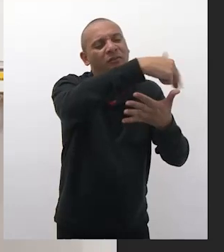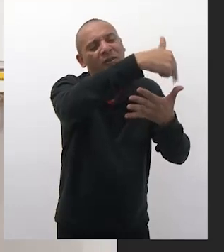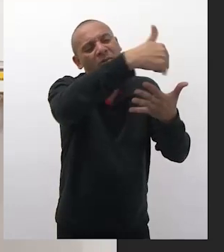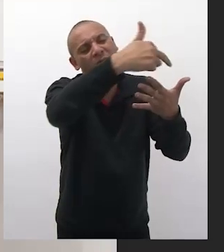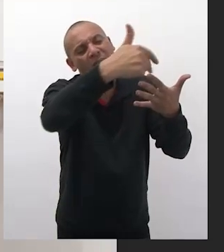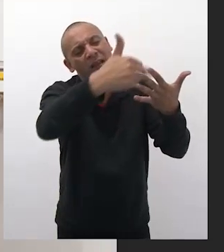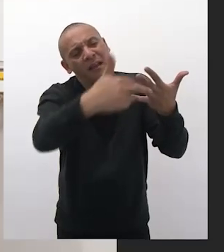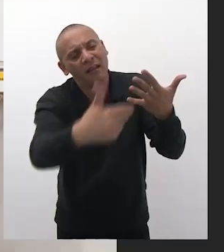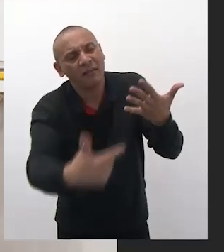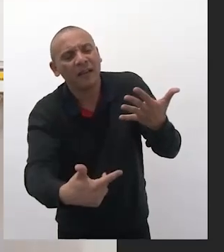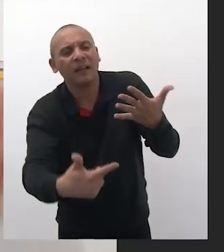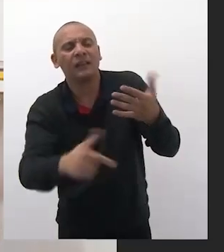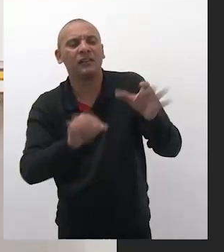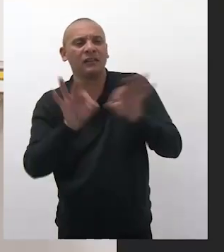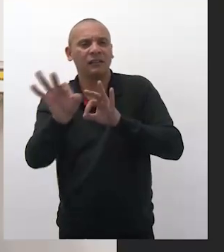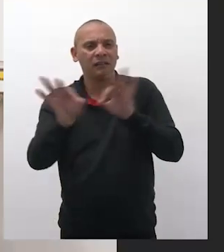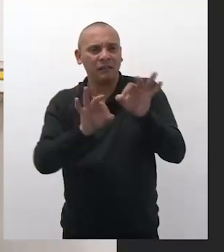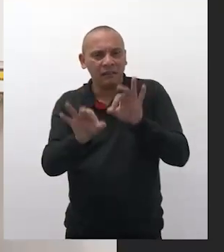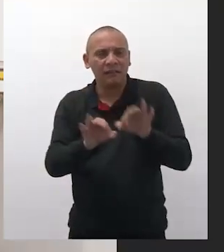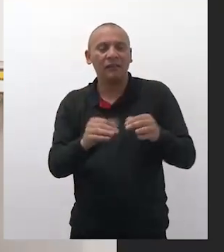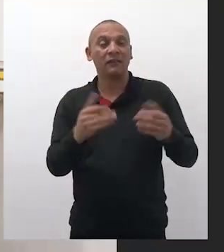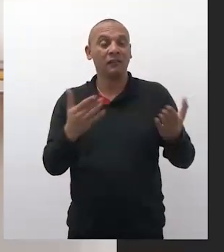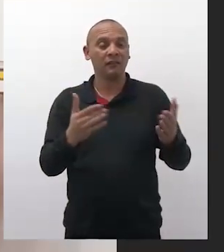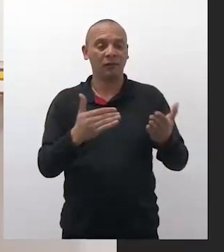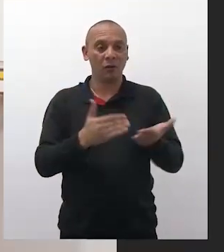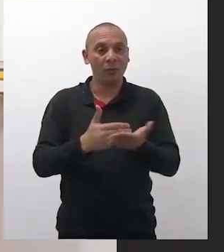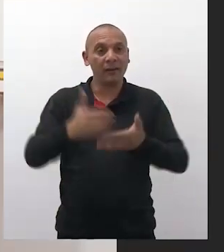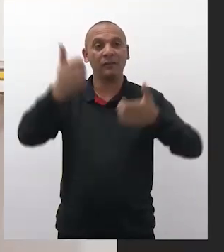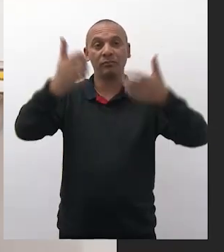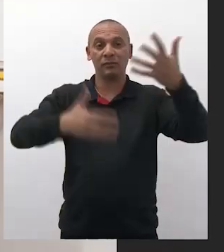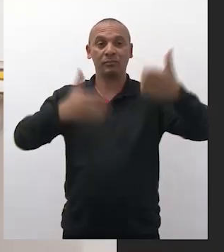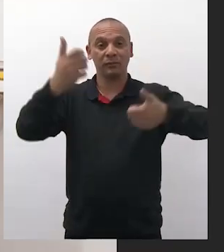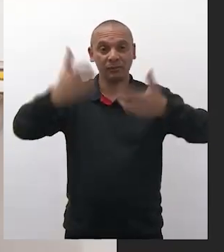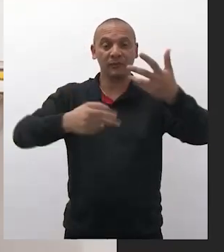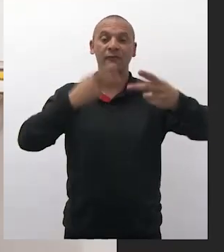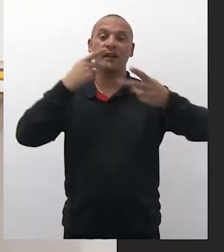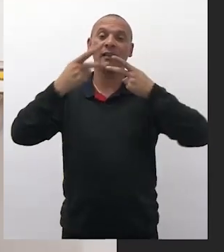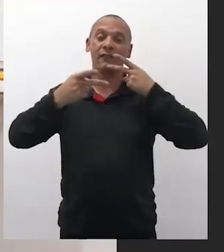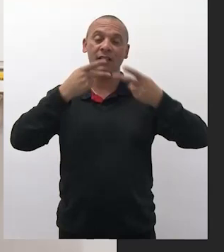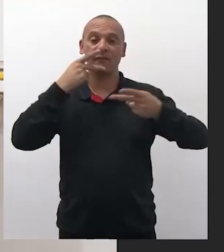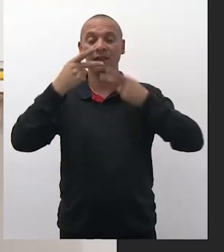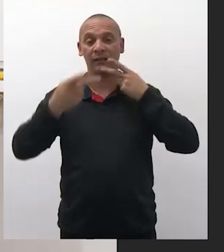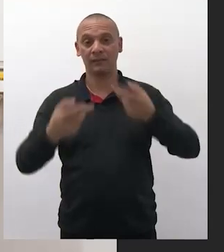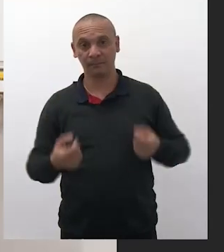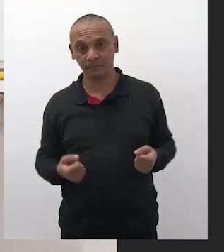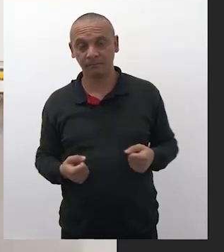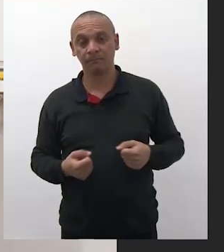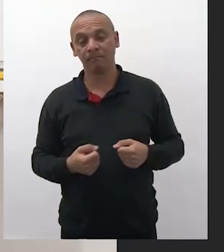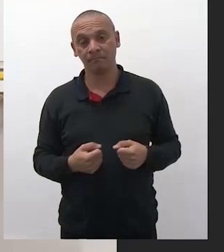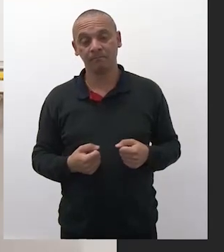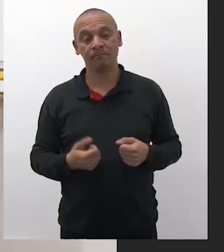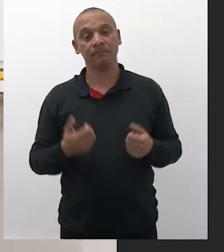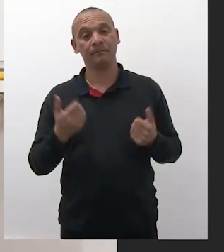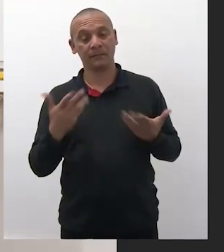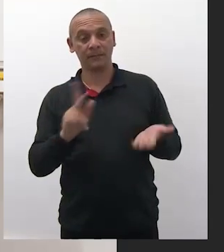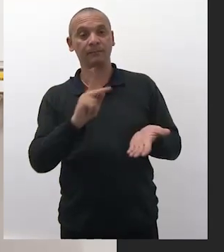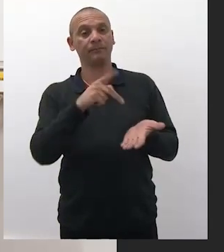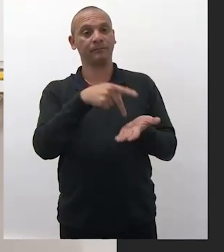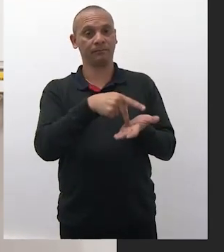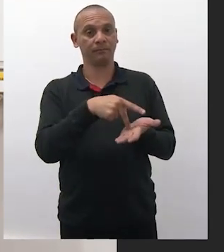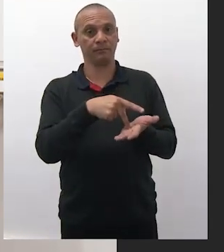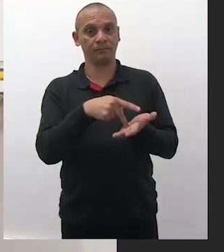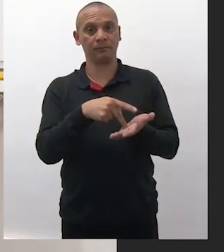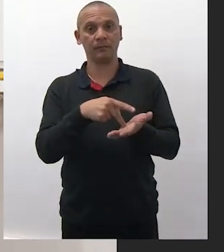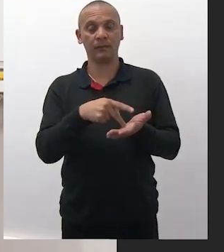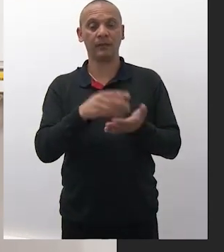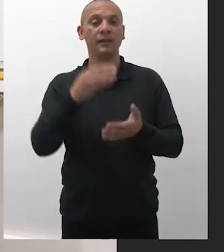leite condensado, com cravo, com isso. Começou a falar. E realmente, era